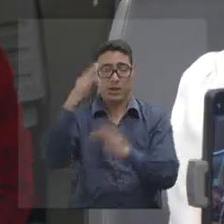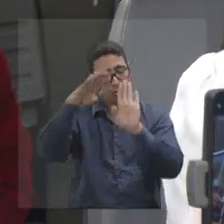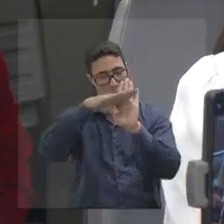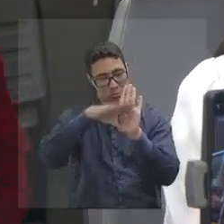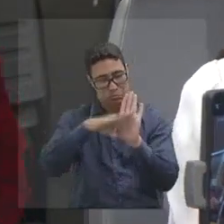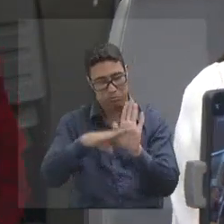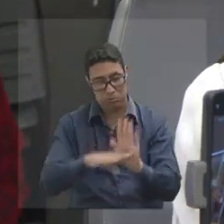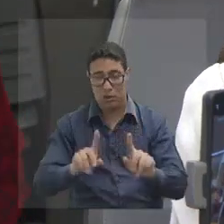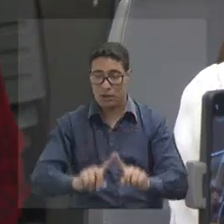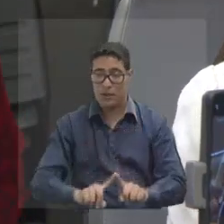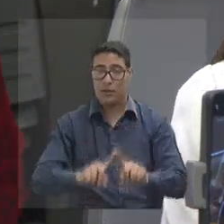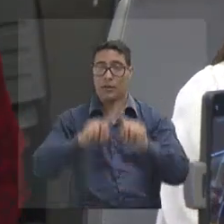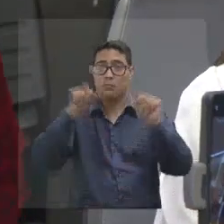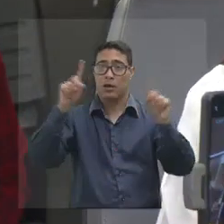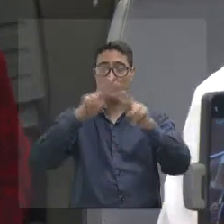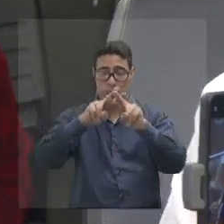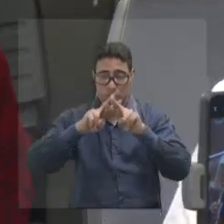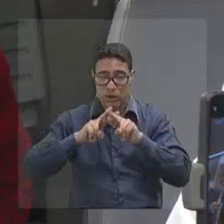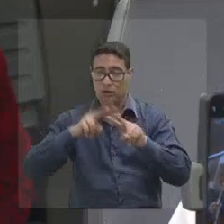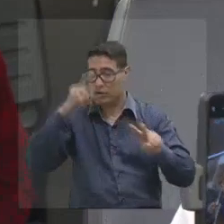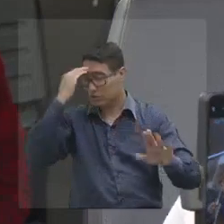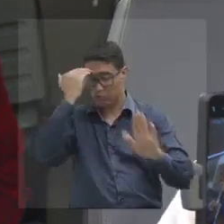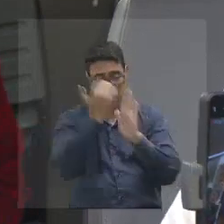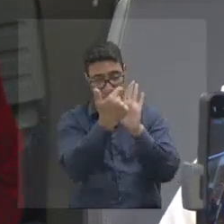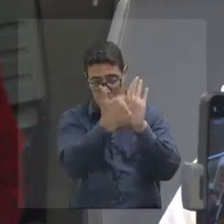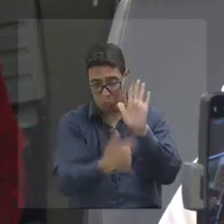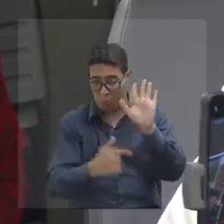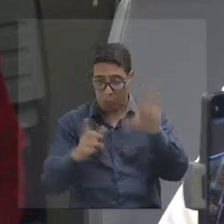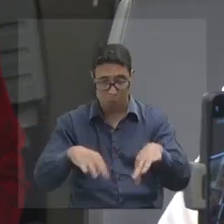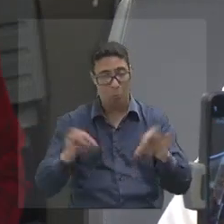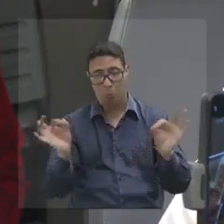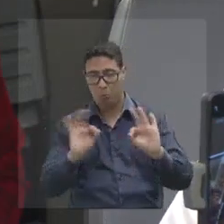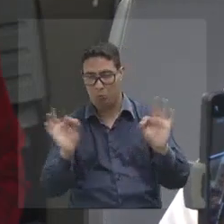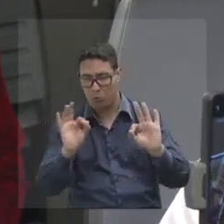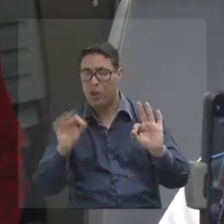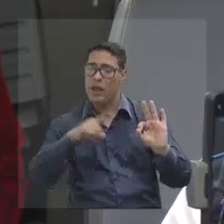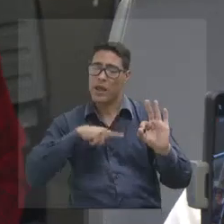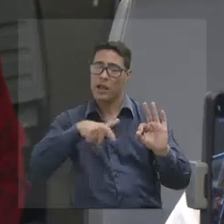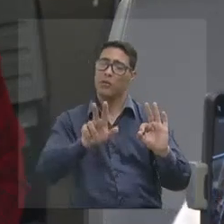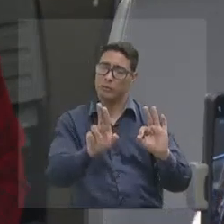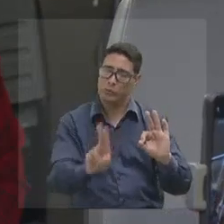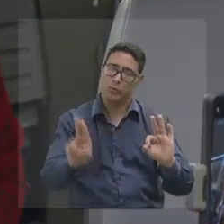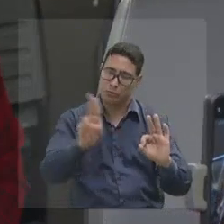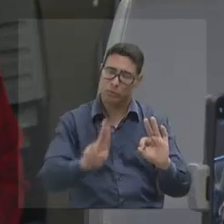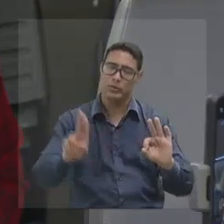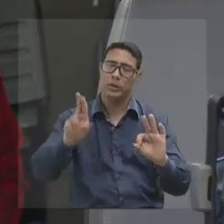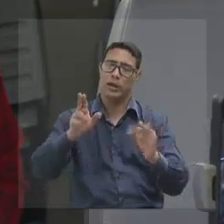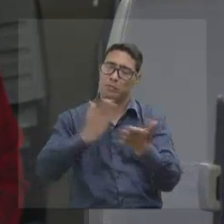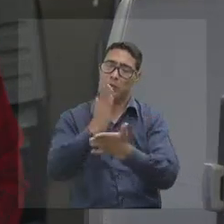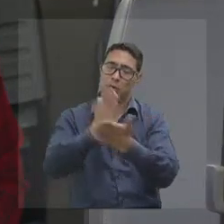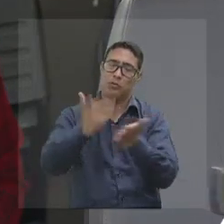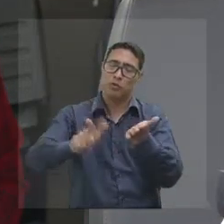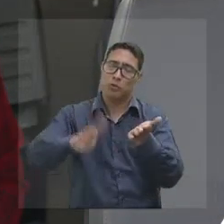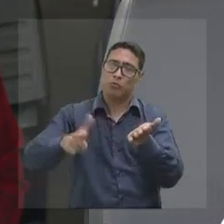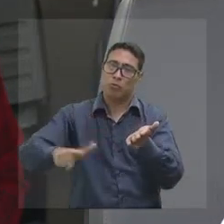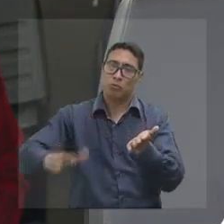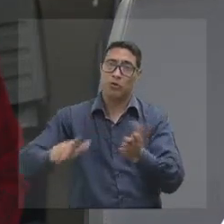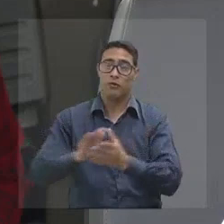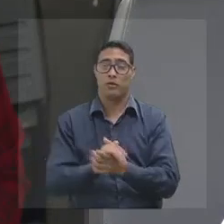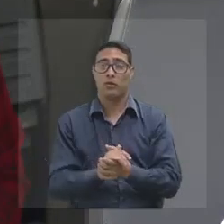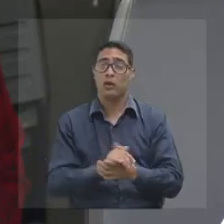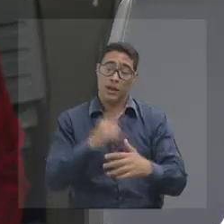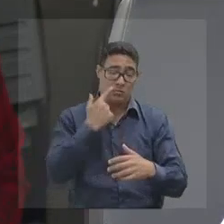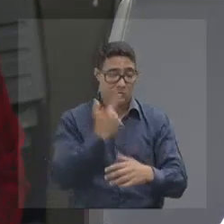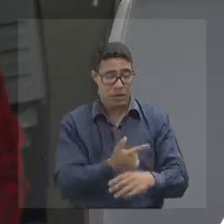porém apesar dos descumprimentos vem sendo sucessivamente renovado veja-se que a empresa